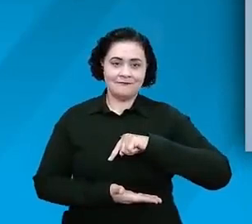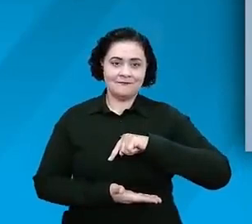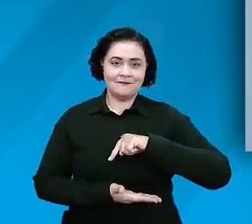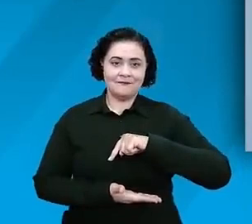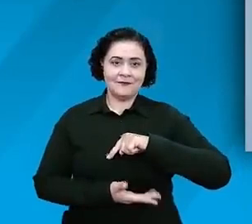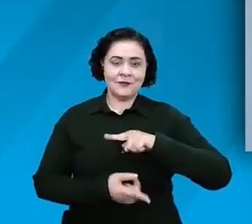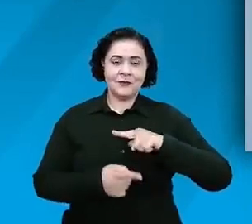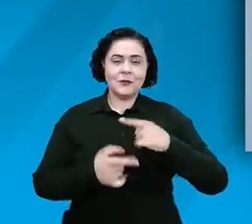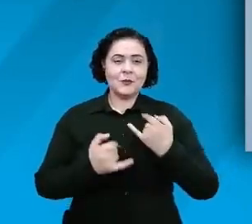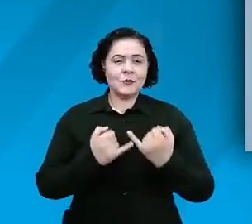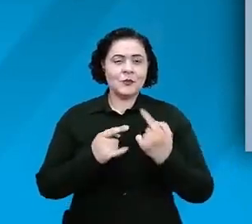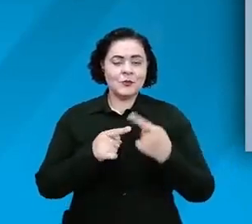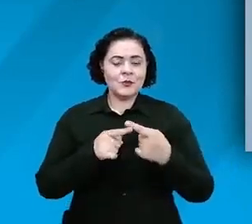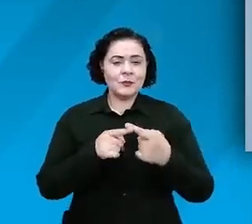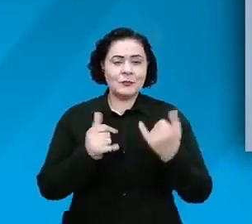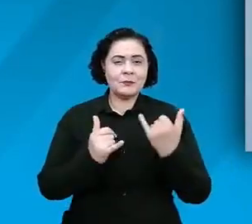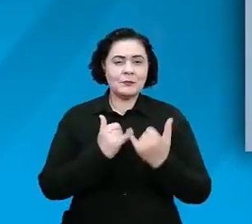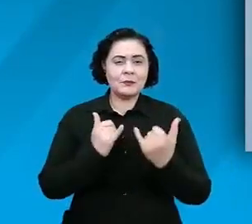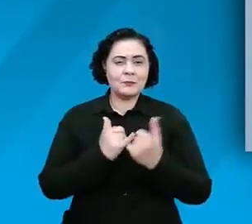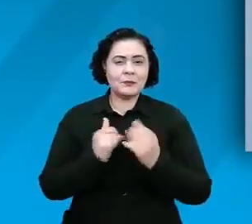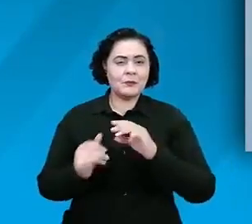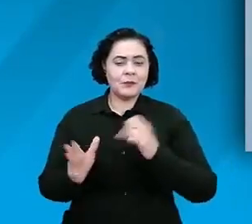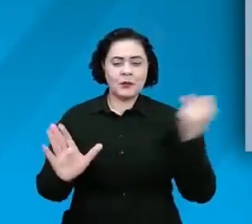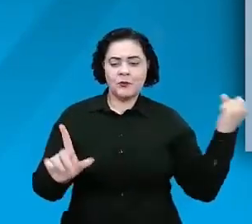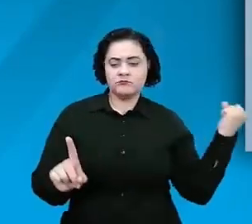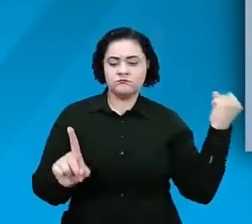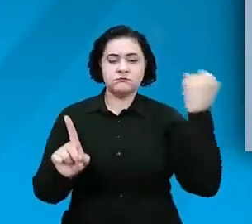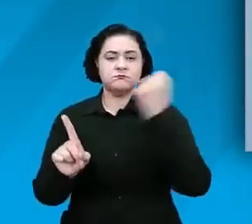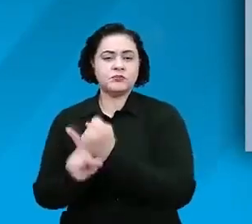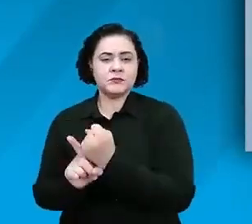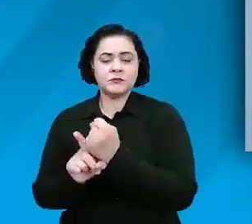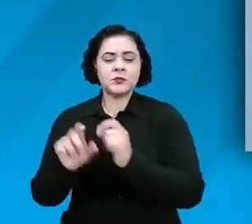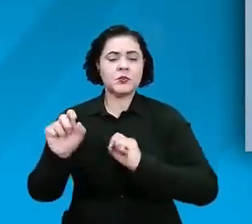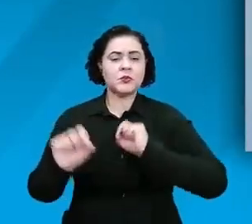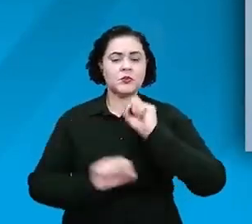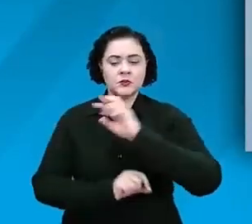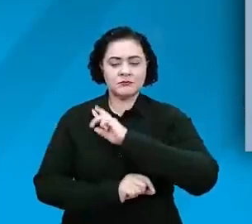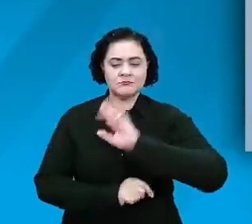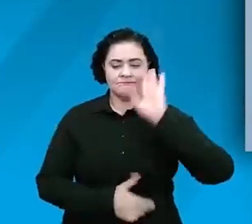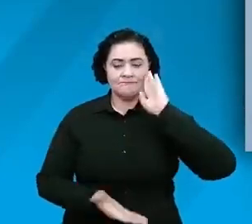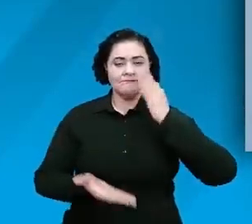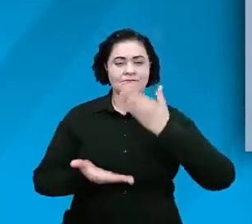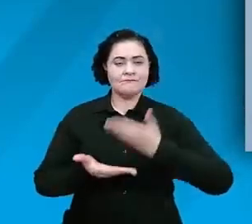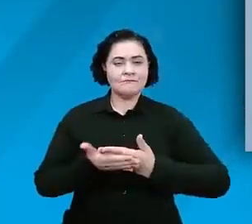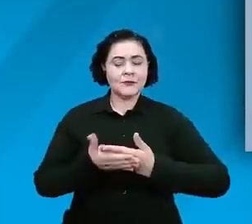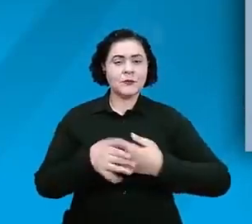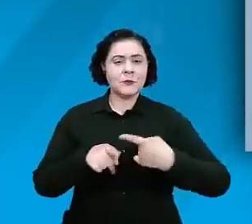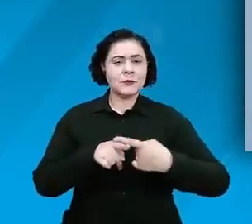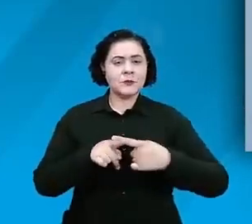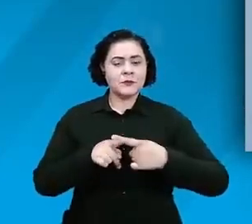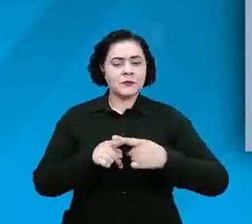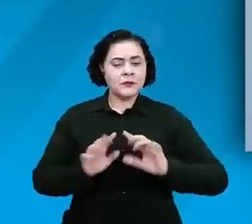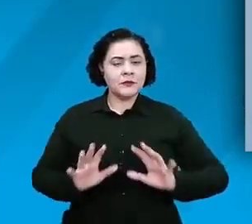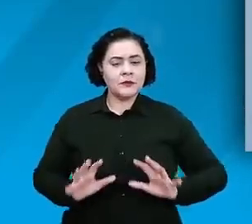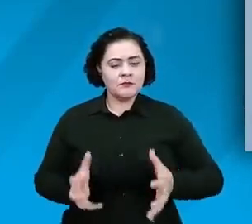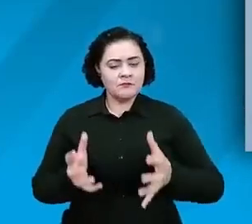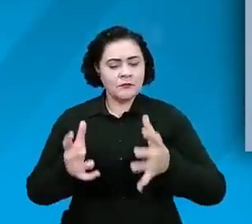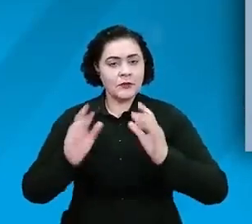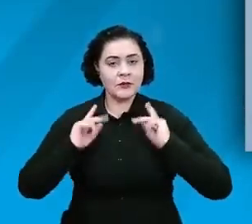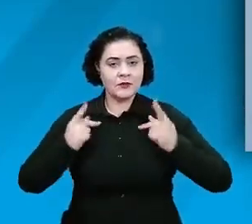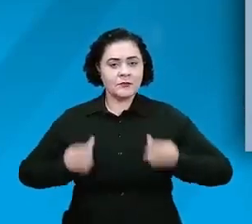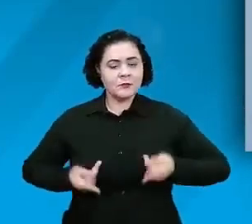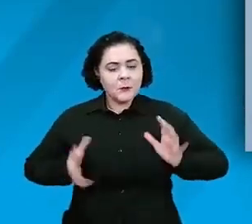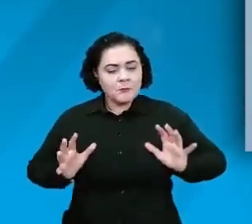Ele apunhala de morte as crenças que as religiões possuem. Ele empurra o homem